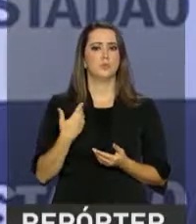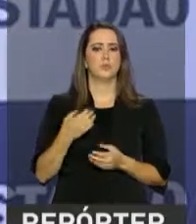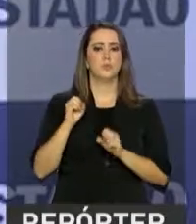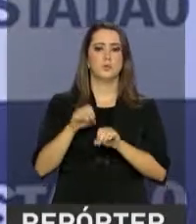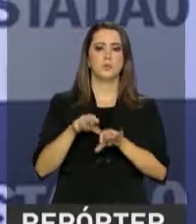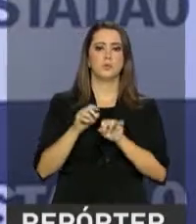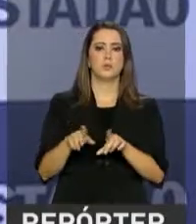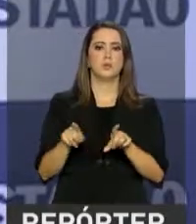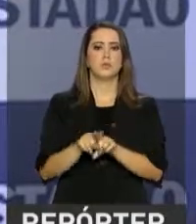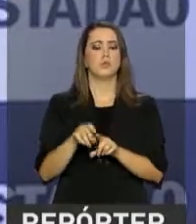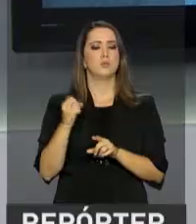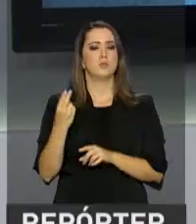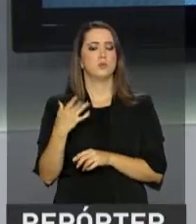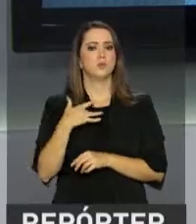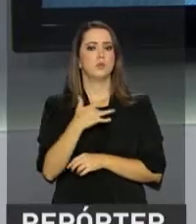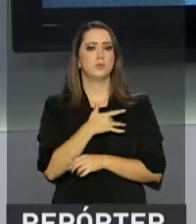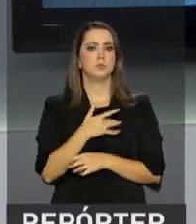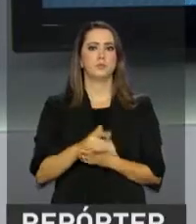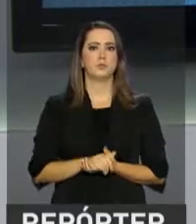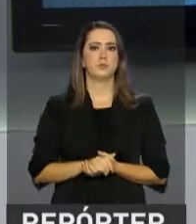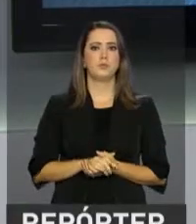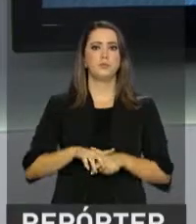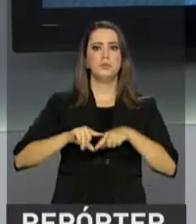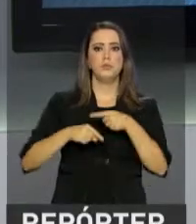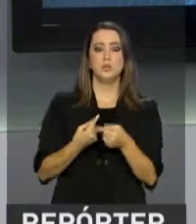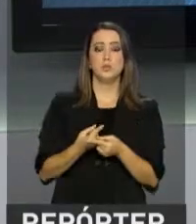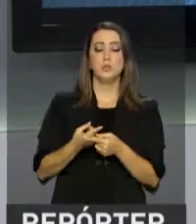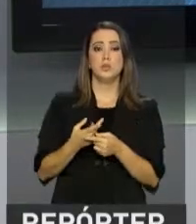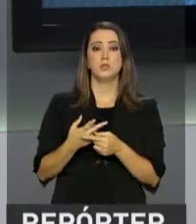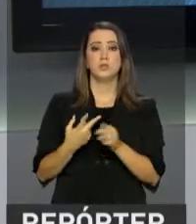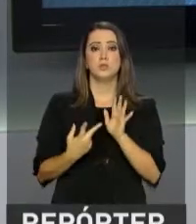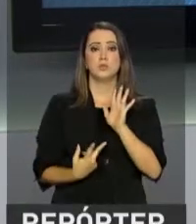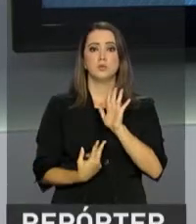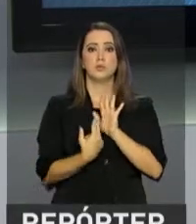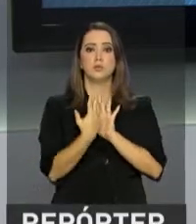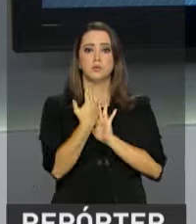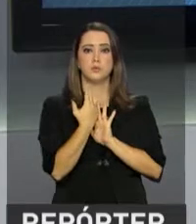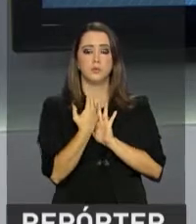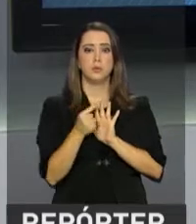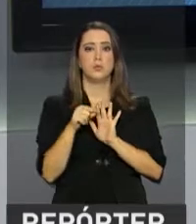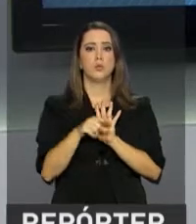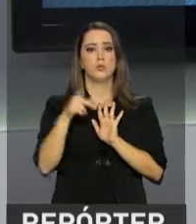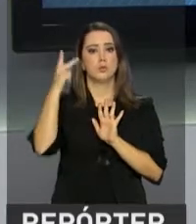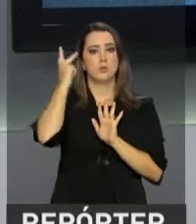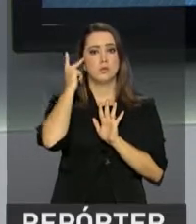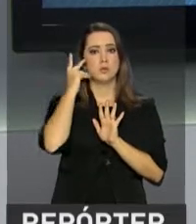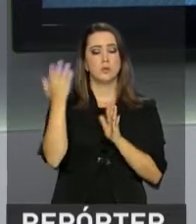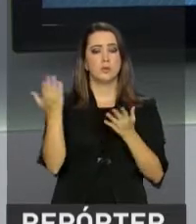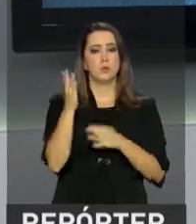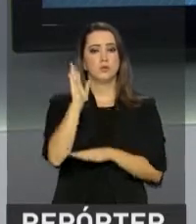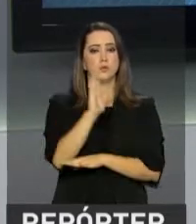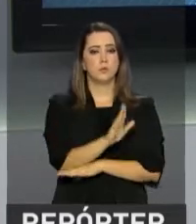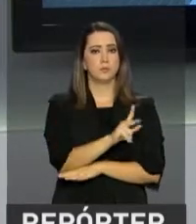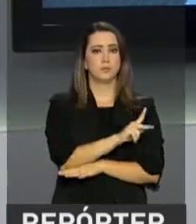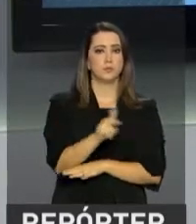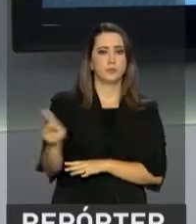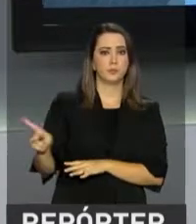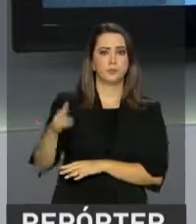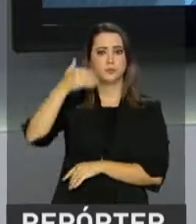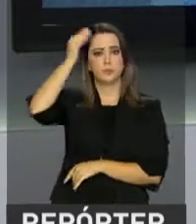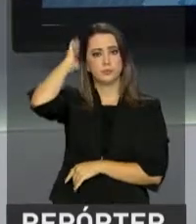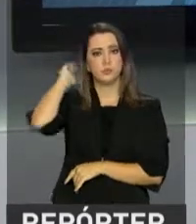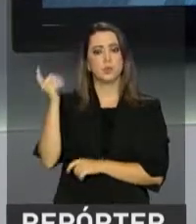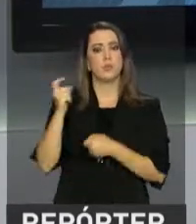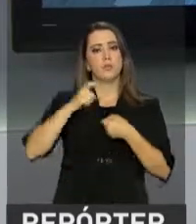educação, não sobra dinheiro para a saúde. Após passar por procedimento cirúrgico em São Paulo, na tarde de hoje, o presidente Michel